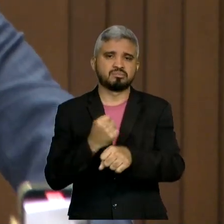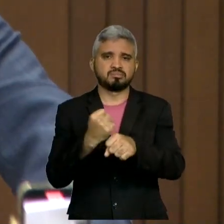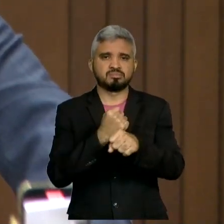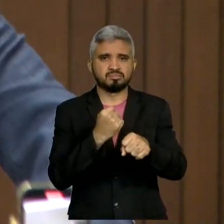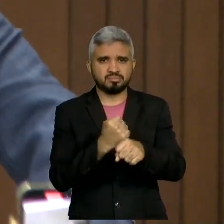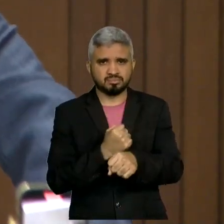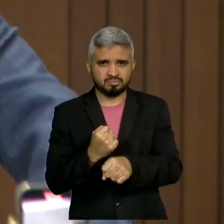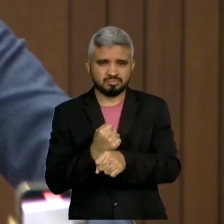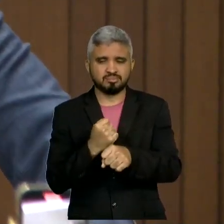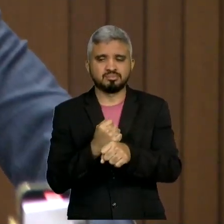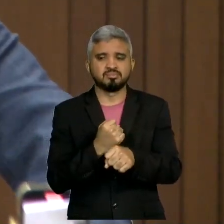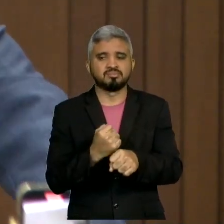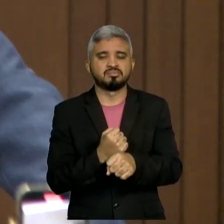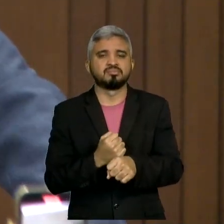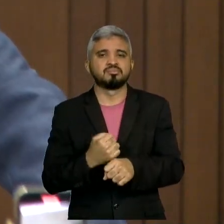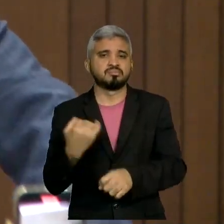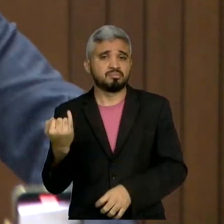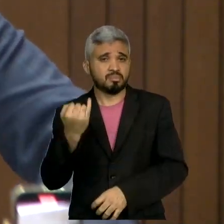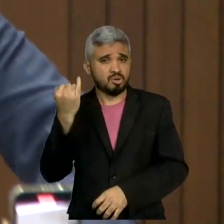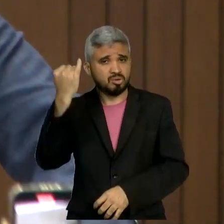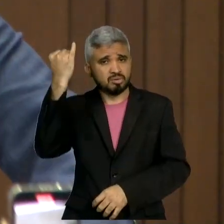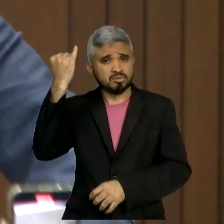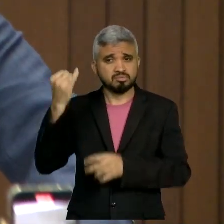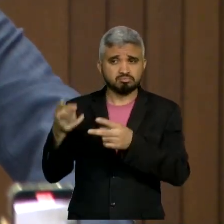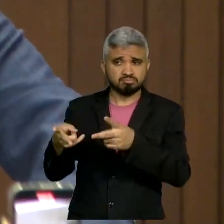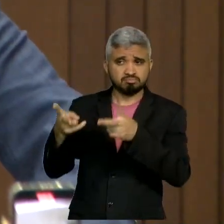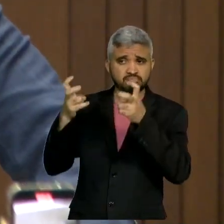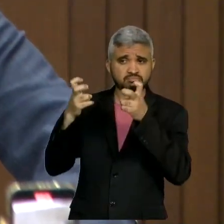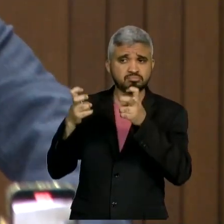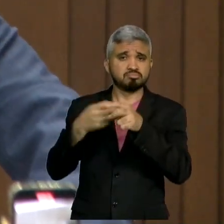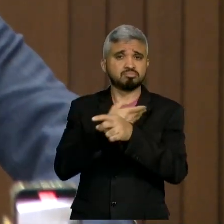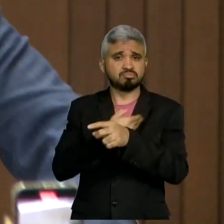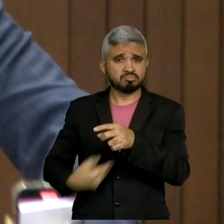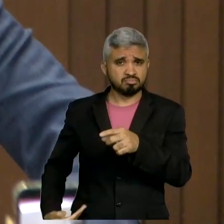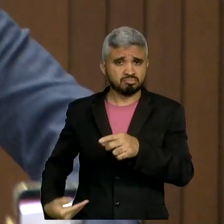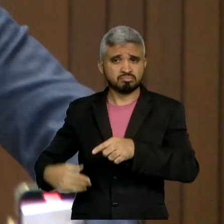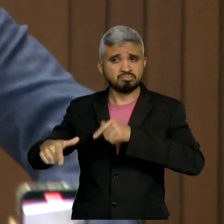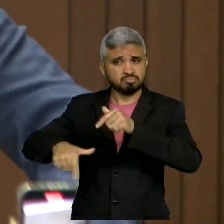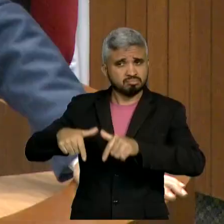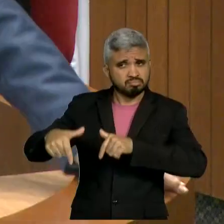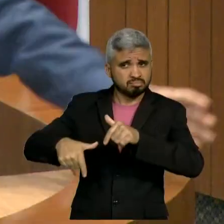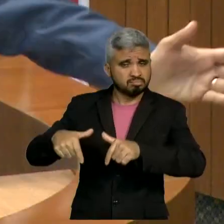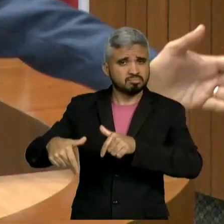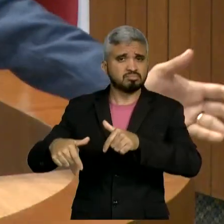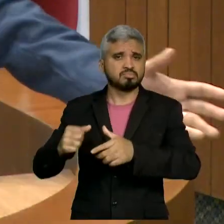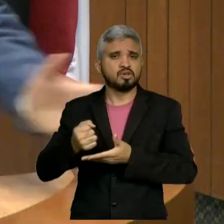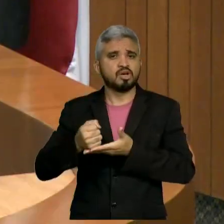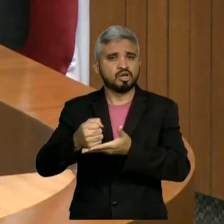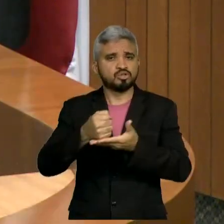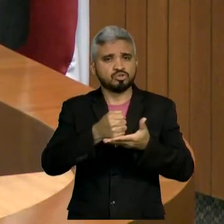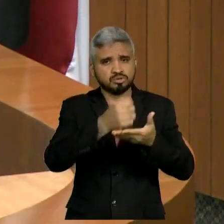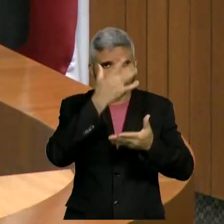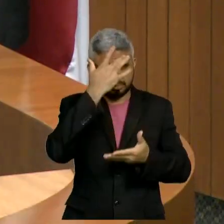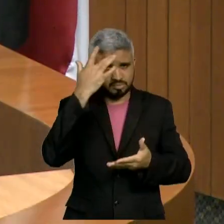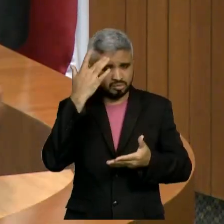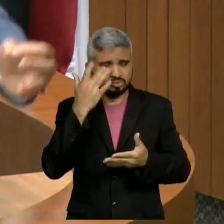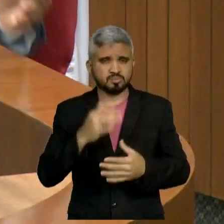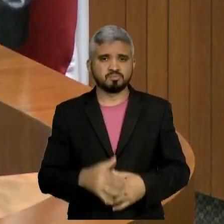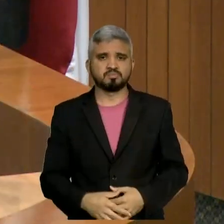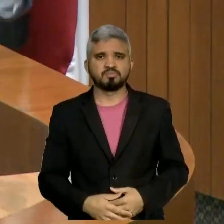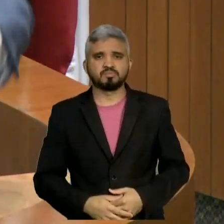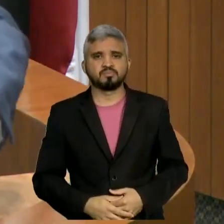para que a gente fortaleça a nossa posição em defesa das pessoas que mais precisam. Por fim, eu quero